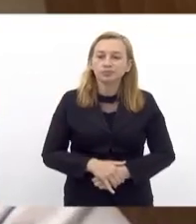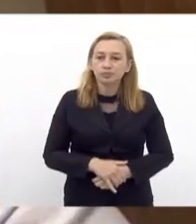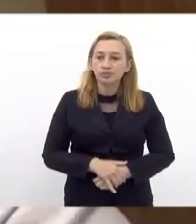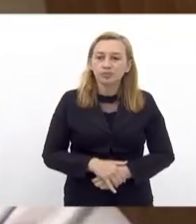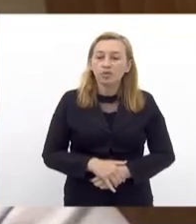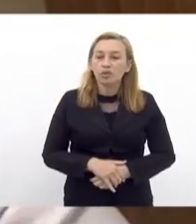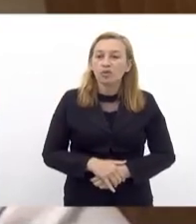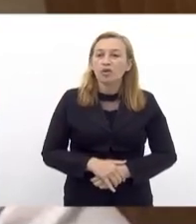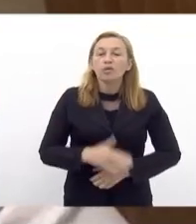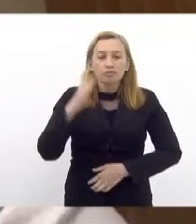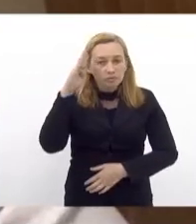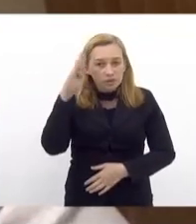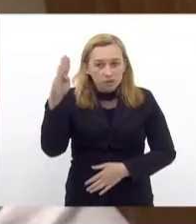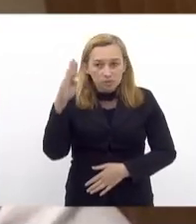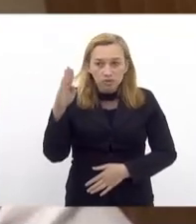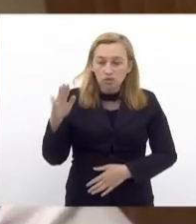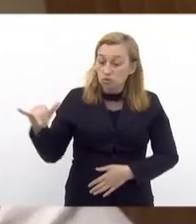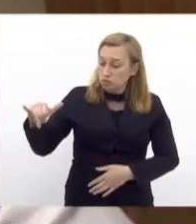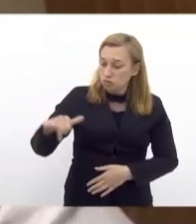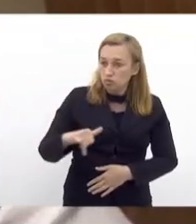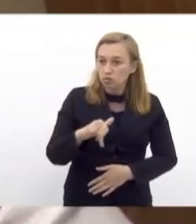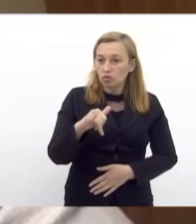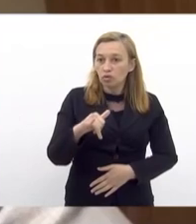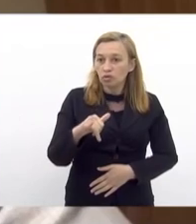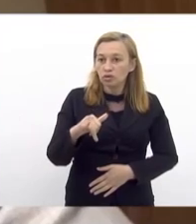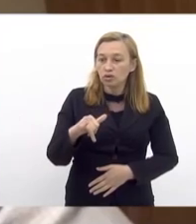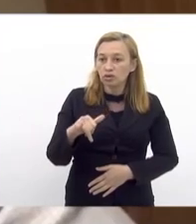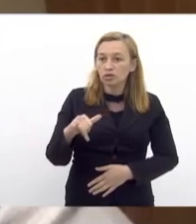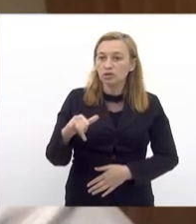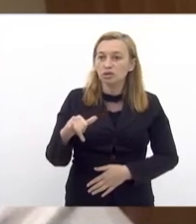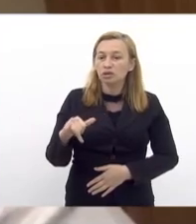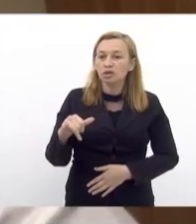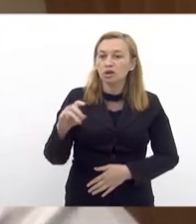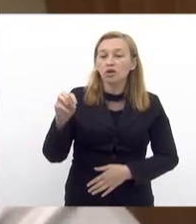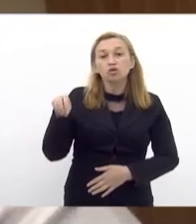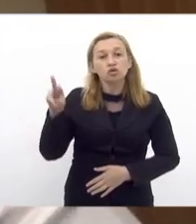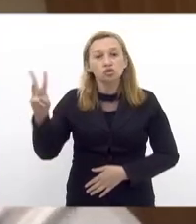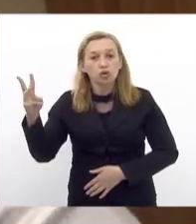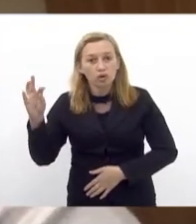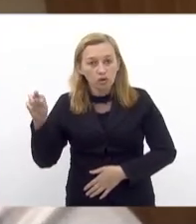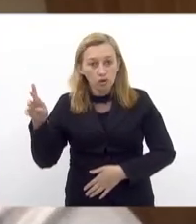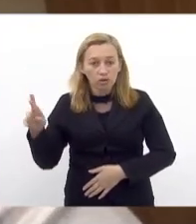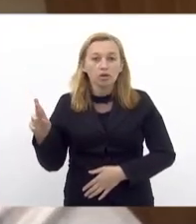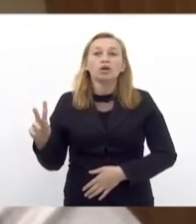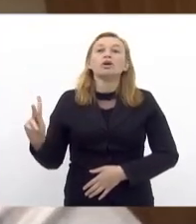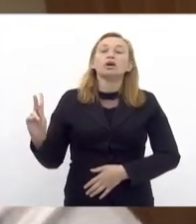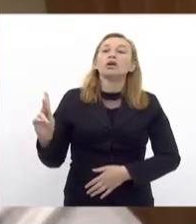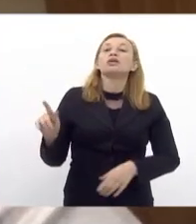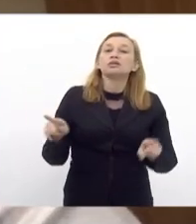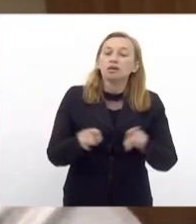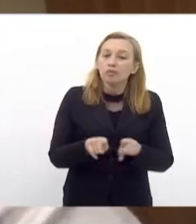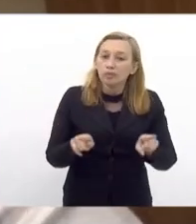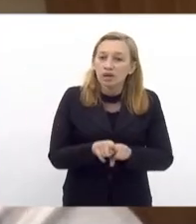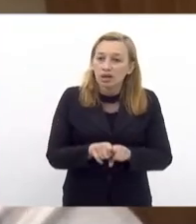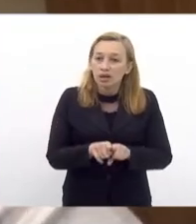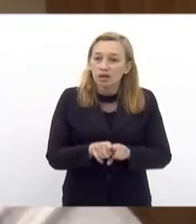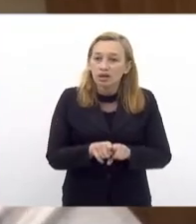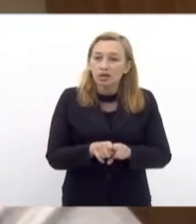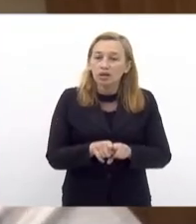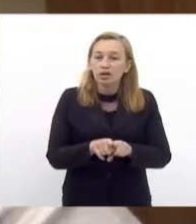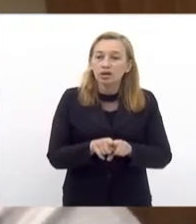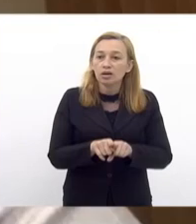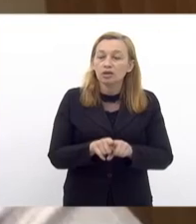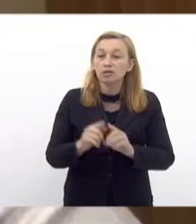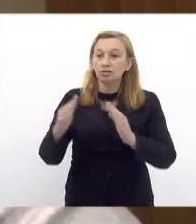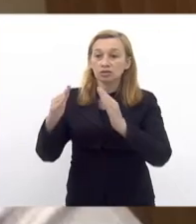ativo principalmente na questão dos voos para as plataformas, né, offshore, e também para a questão imobiliária